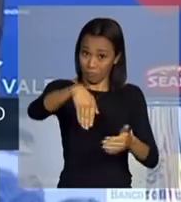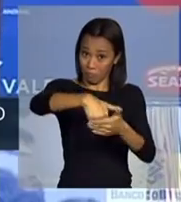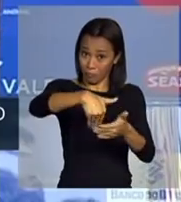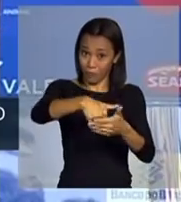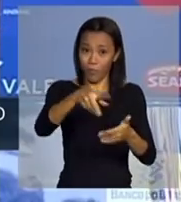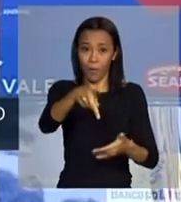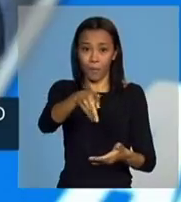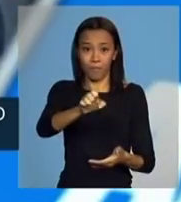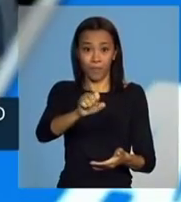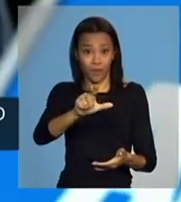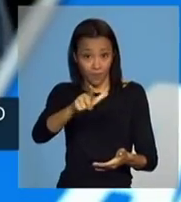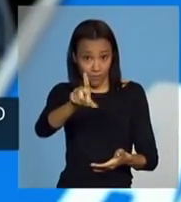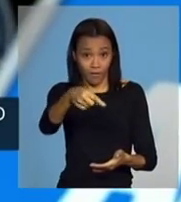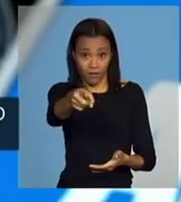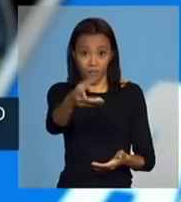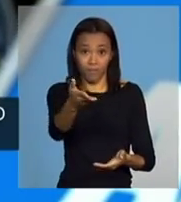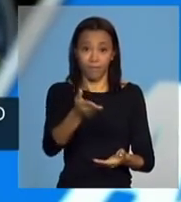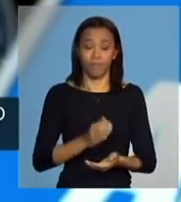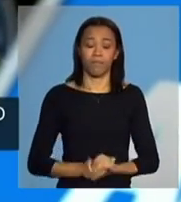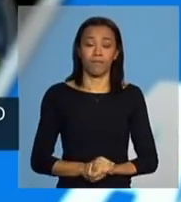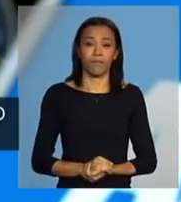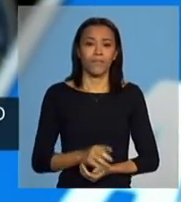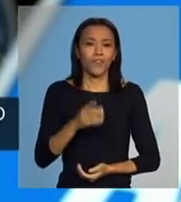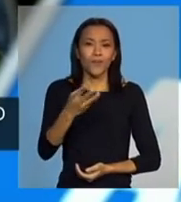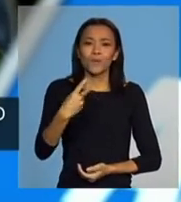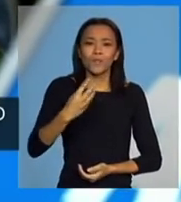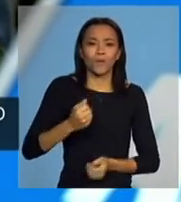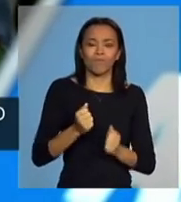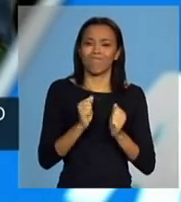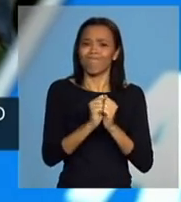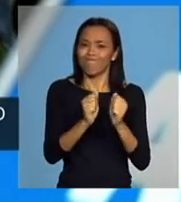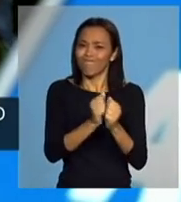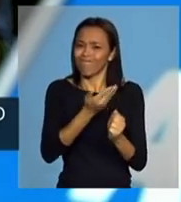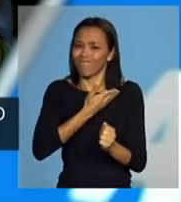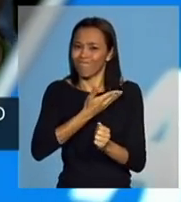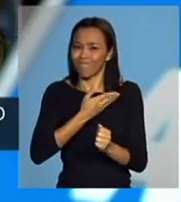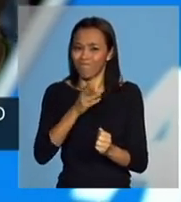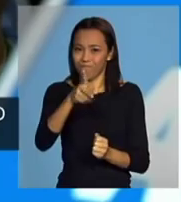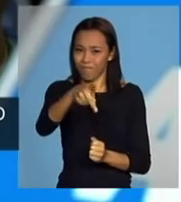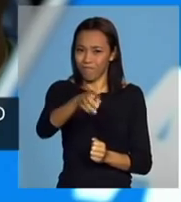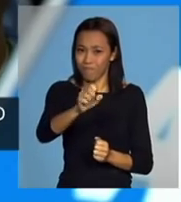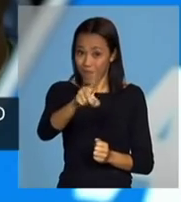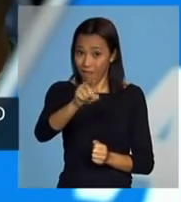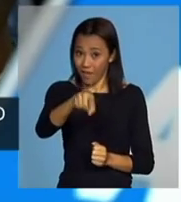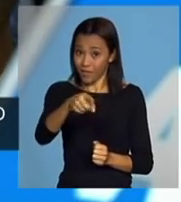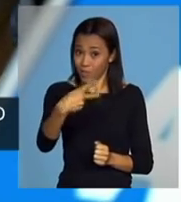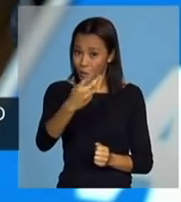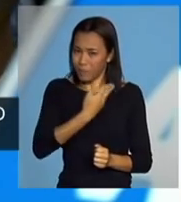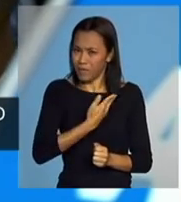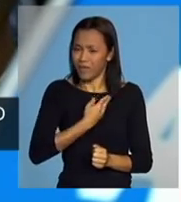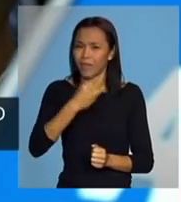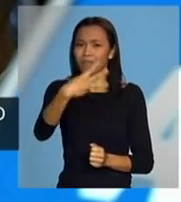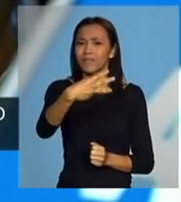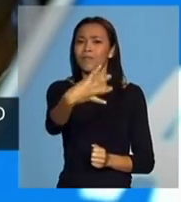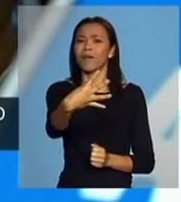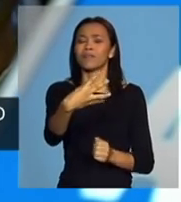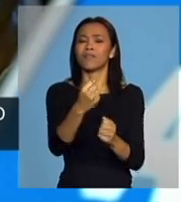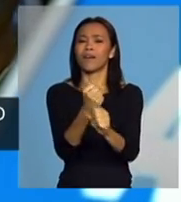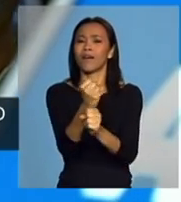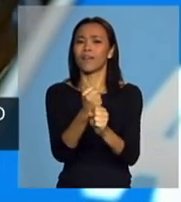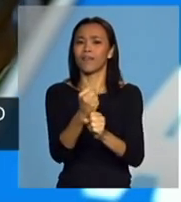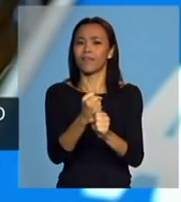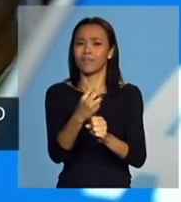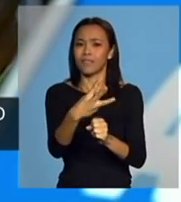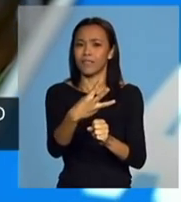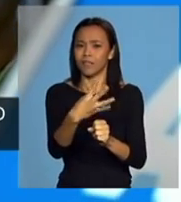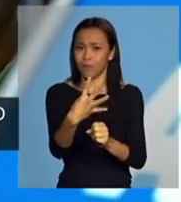Pelé. Pelé, seu companheiro bicampeão está presente aqui, Djalma Santos, que há 34 anos